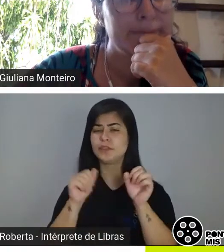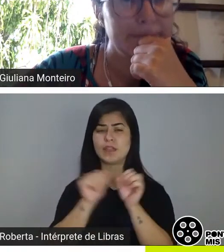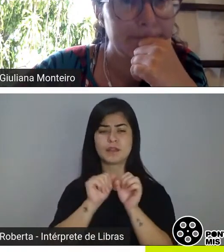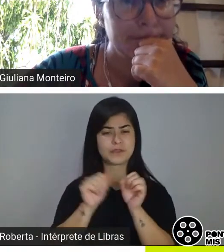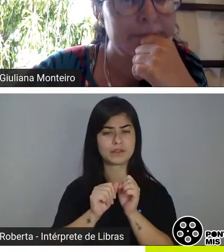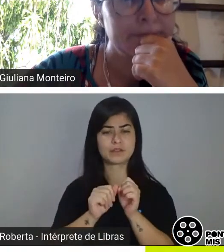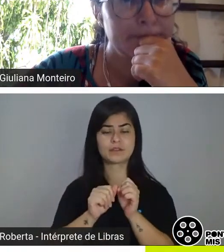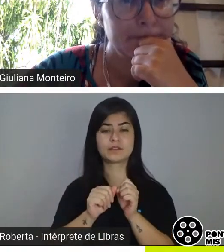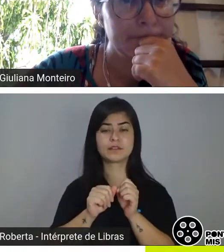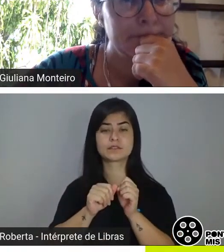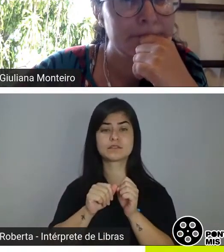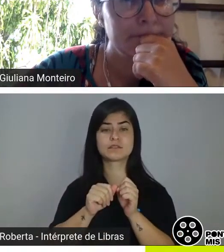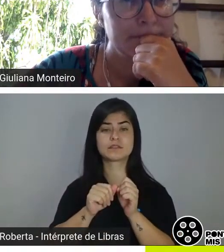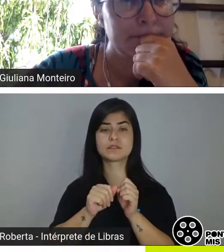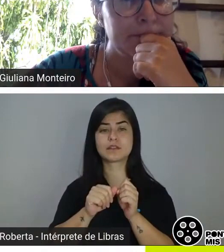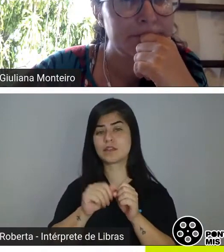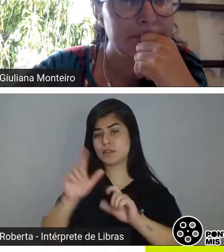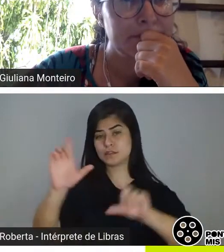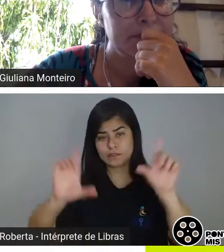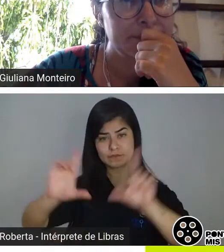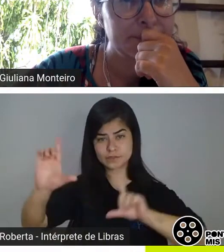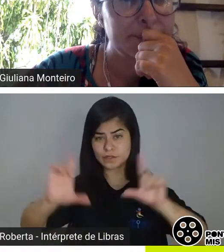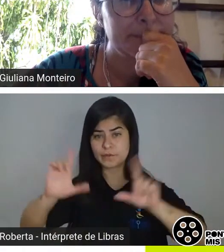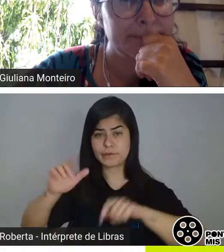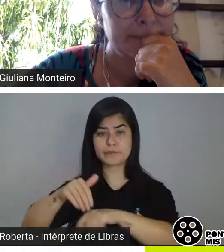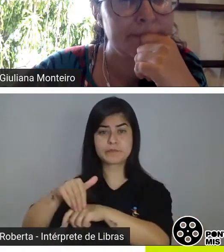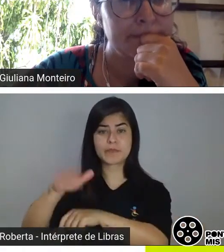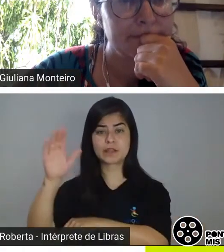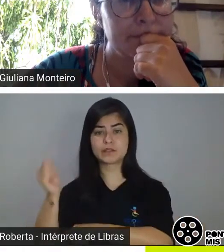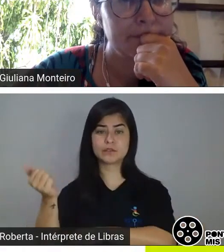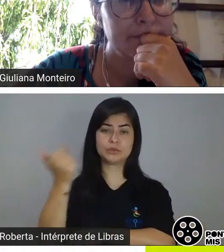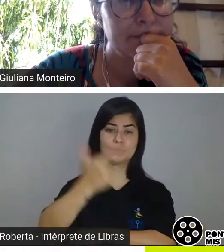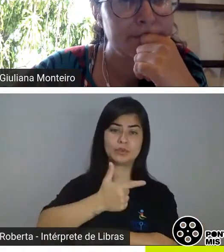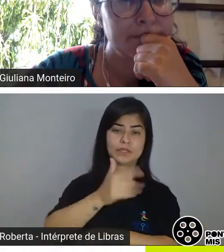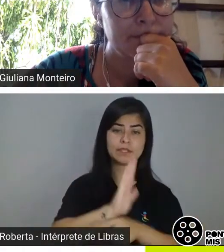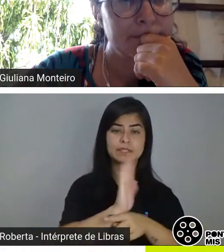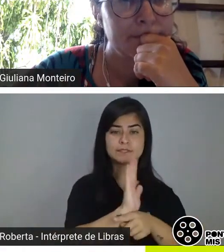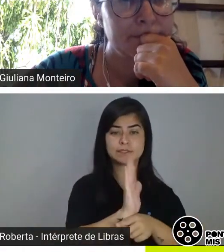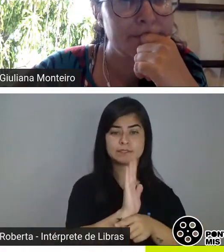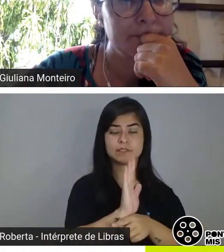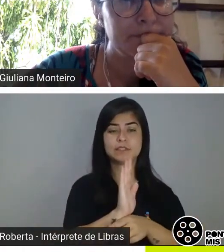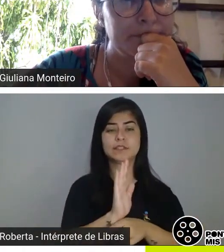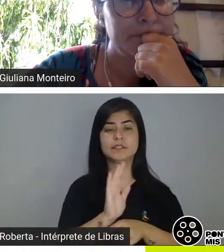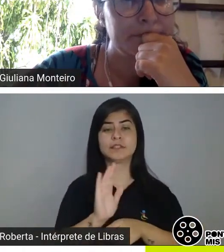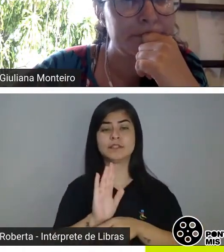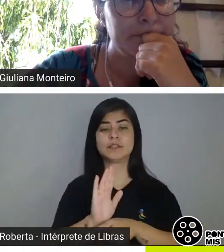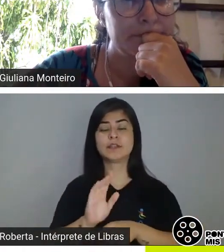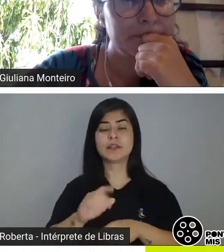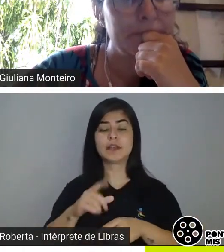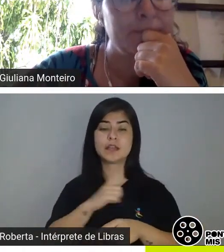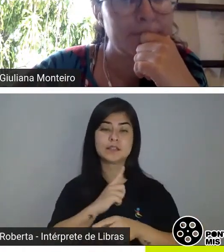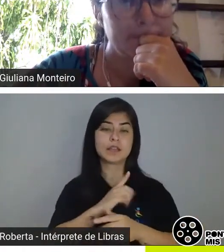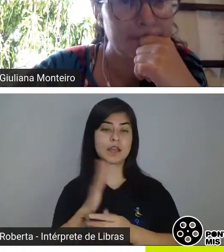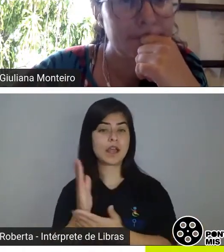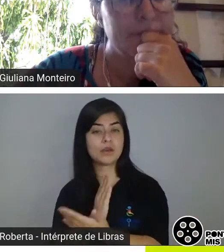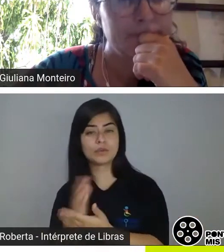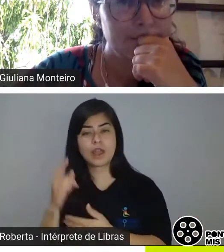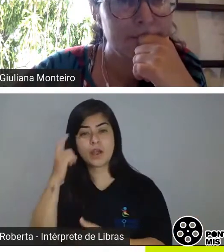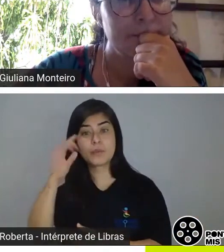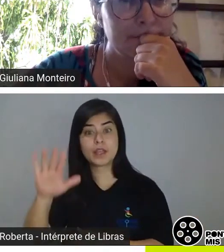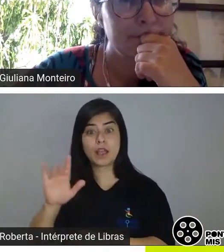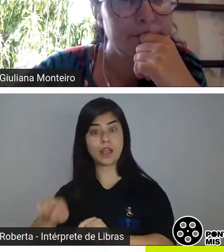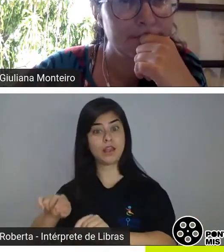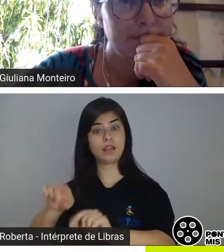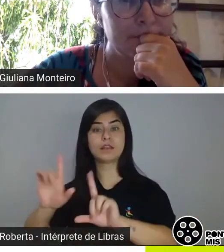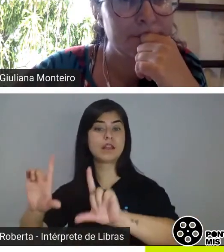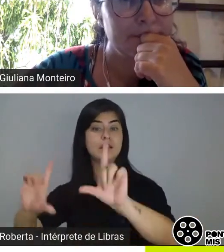faço ainda, né? Muito, muita televisão, muito mais do que cinema. Então, muitos projetos, assim, que eu penso para isso aqui eu vou fazer